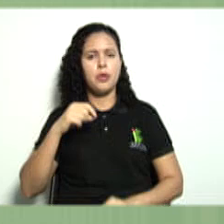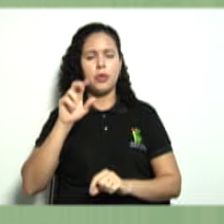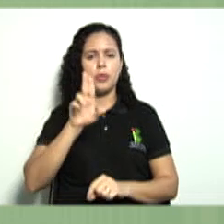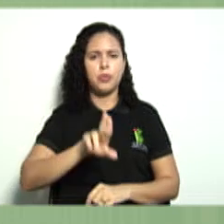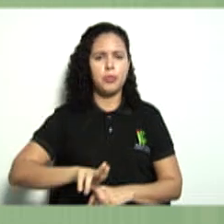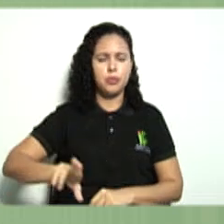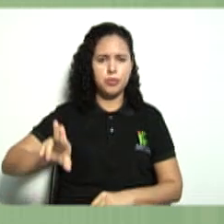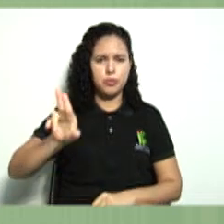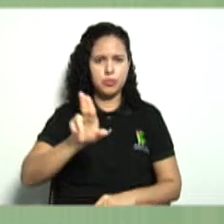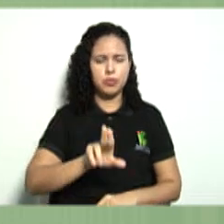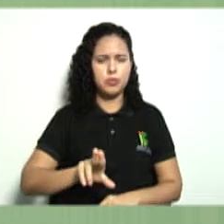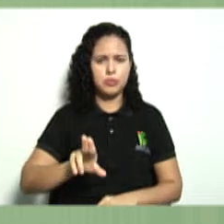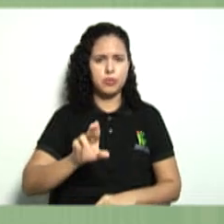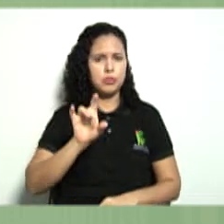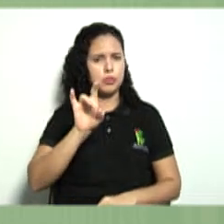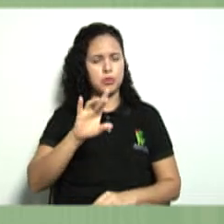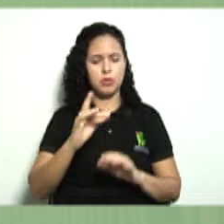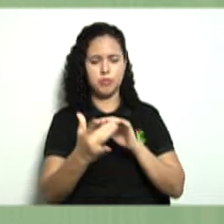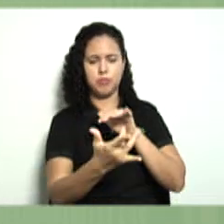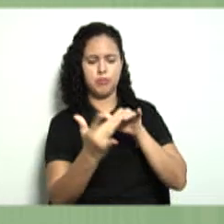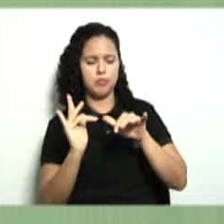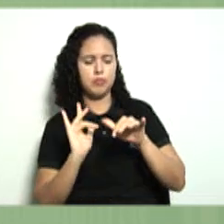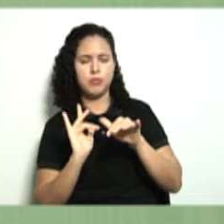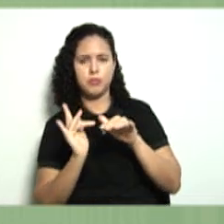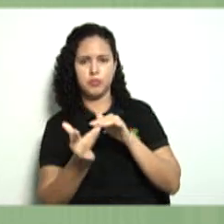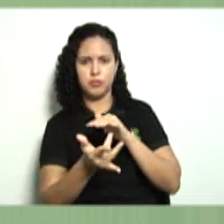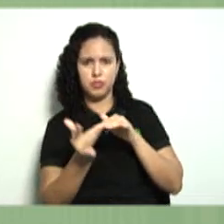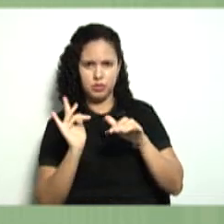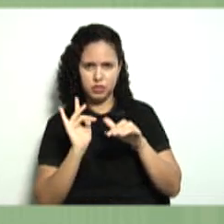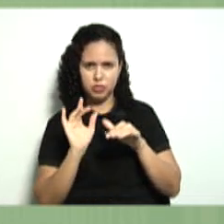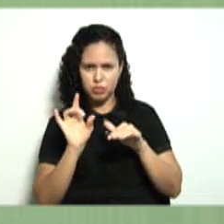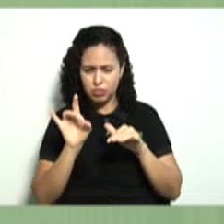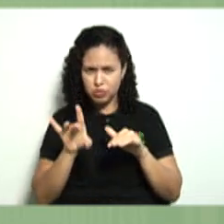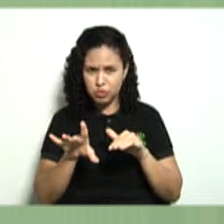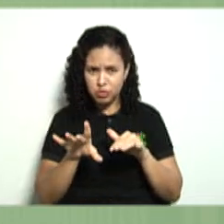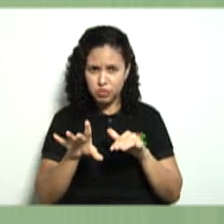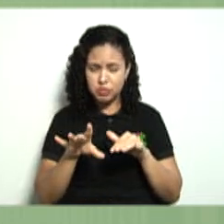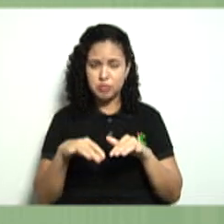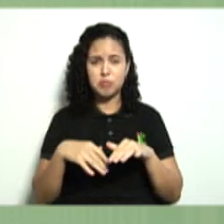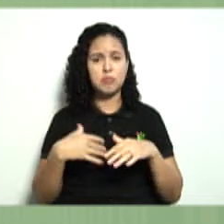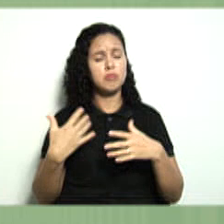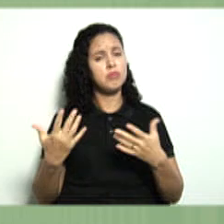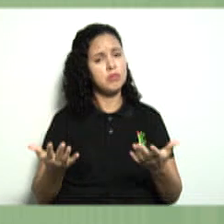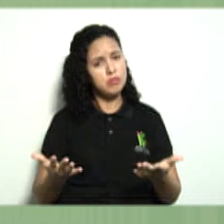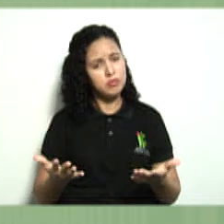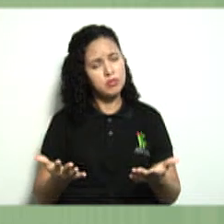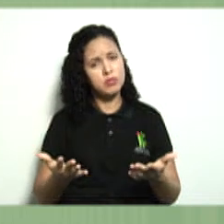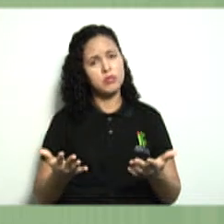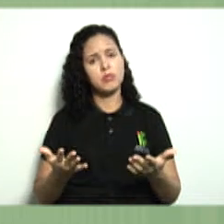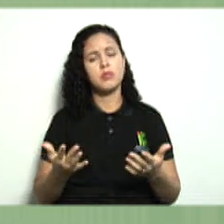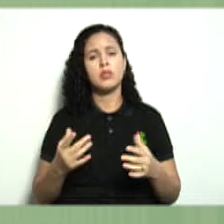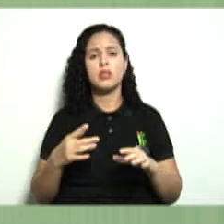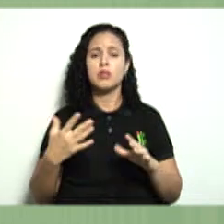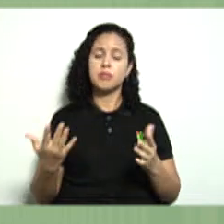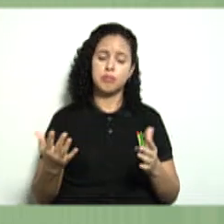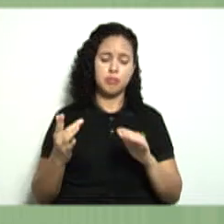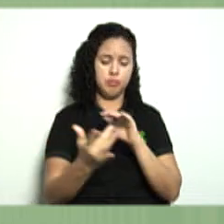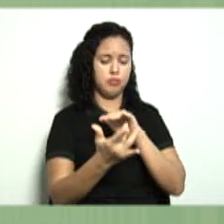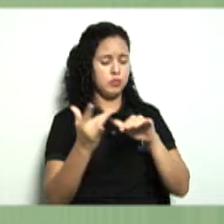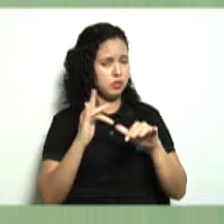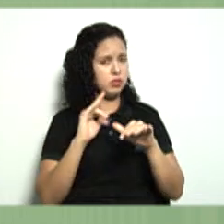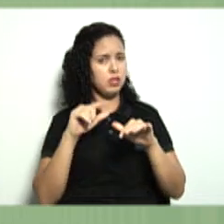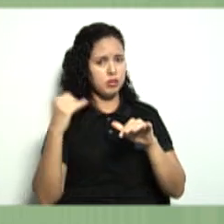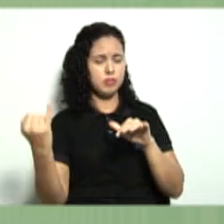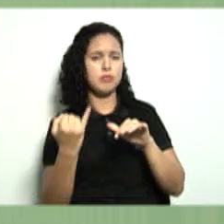utilizo só as redes sociais. E aí? Não por desmerecer, as redes sociais hoje, ela tem o